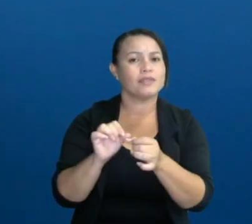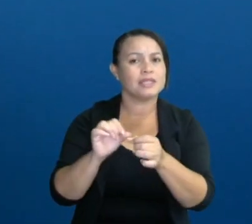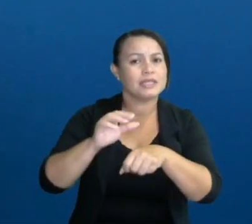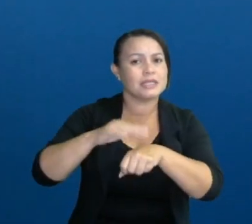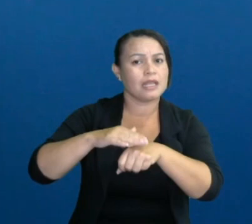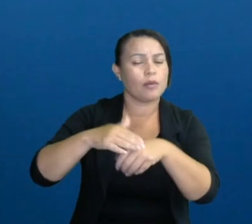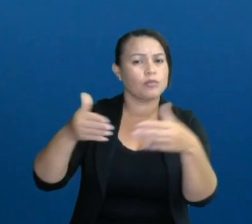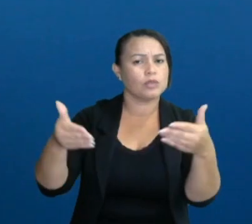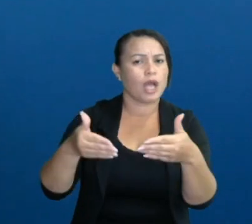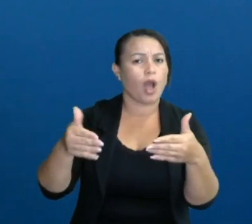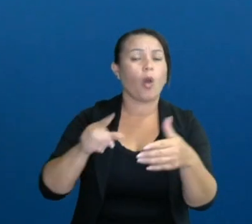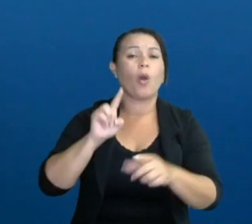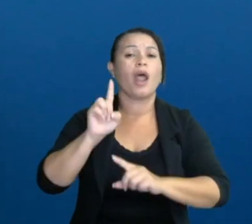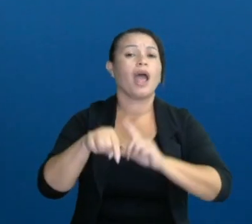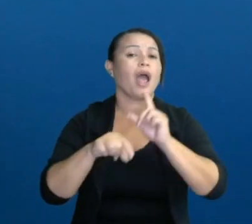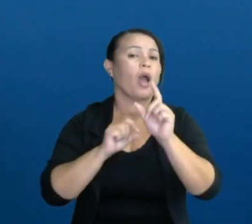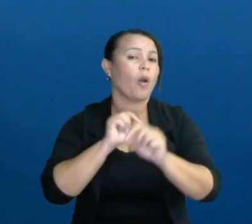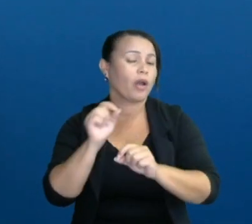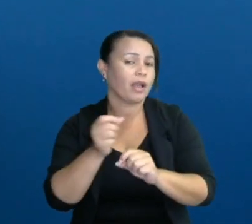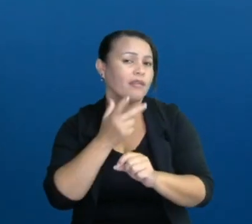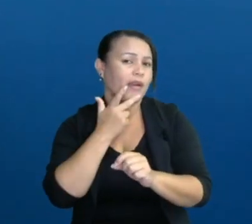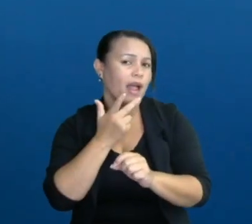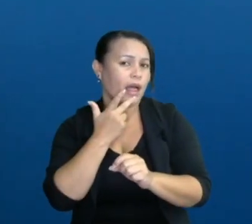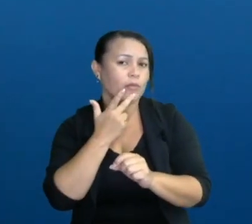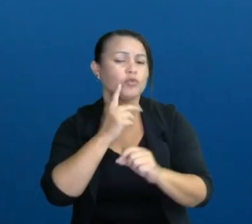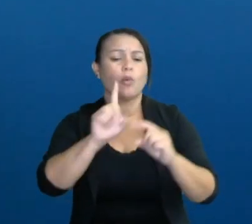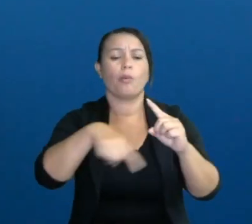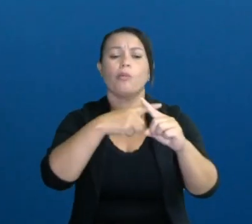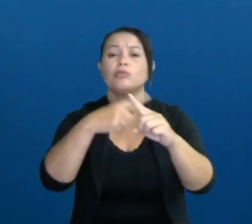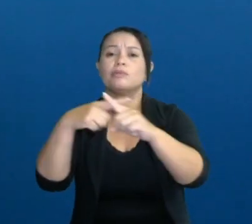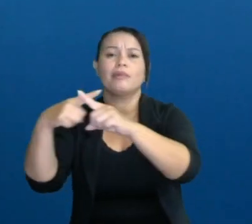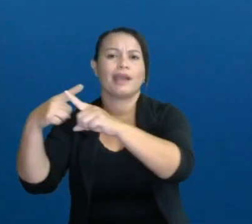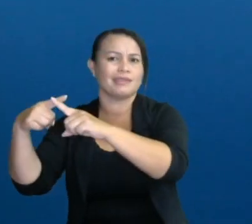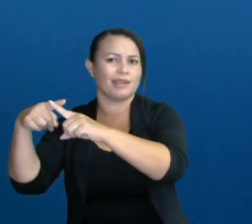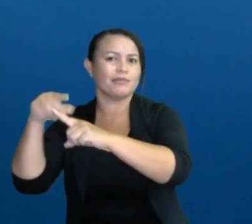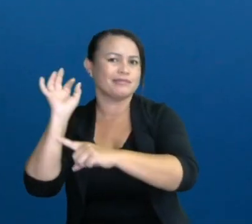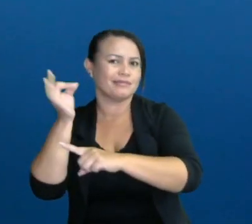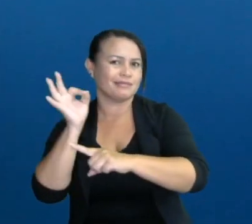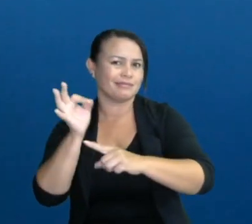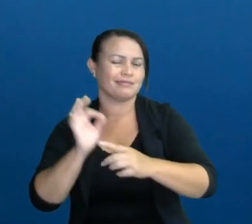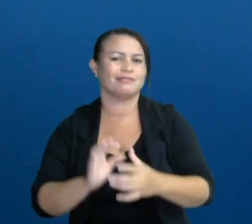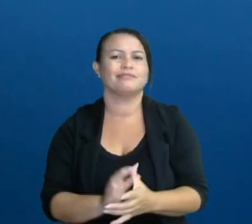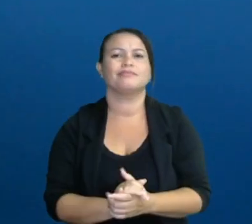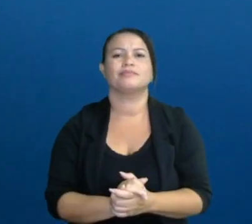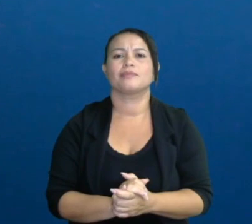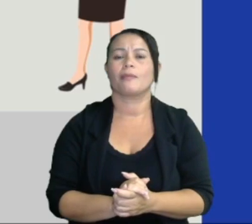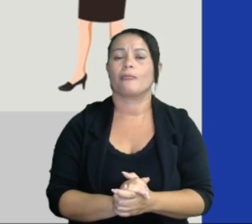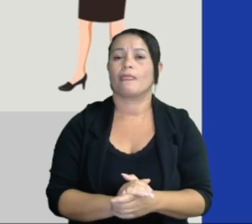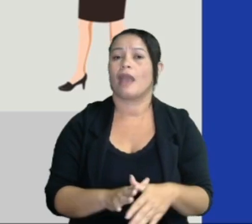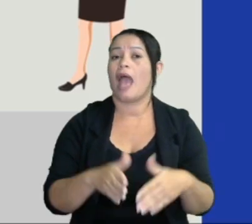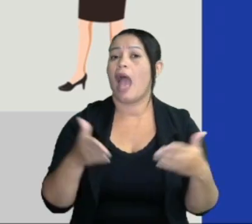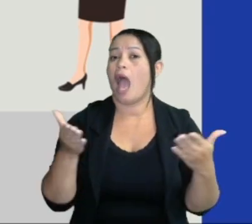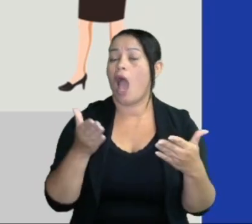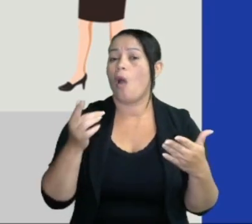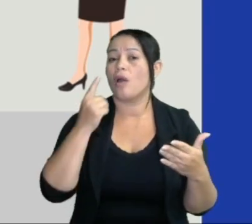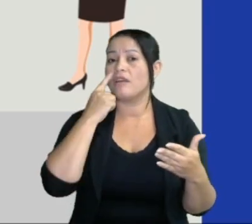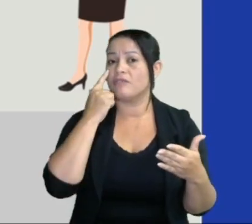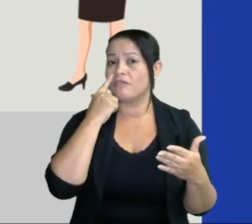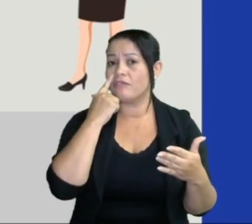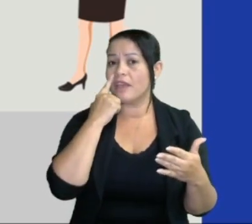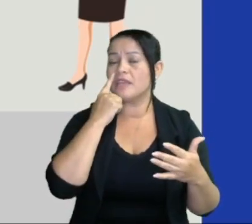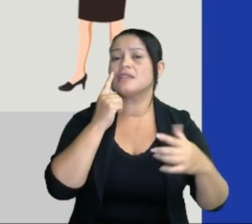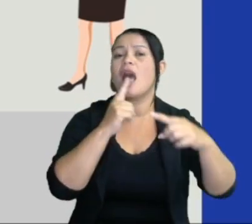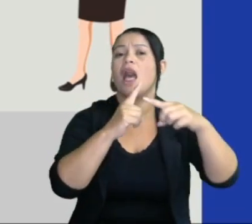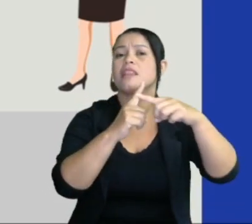fazer é o que a gente chama de multiplicação, certo? Nesta adição,